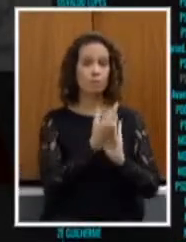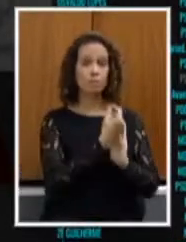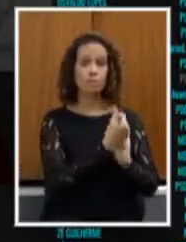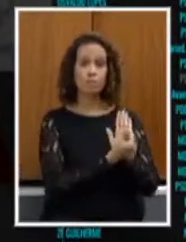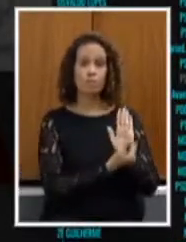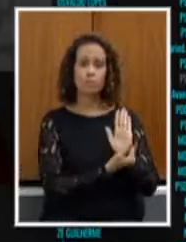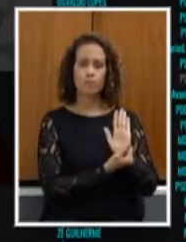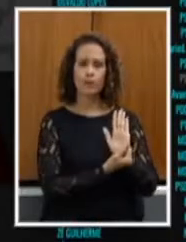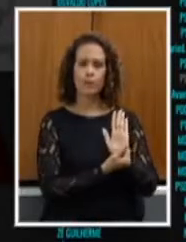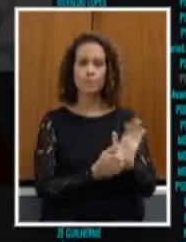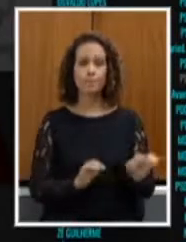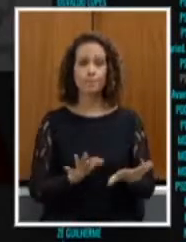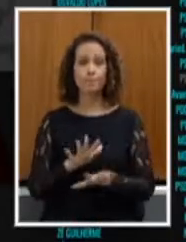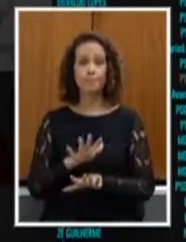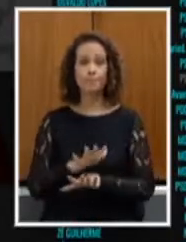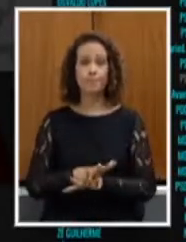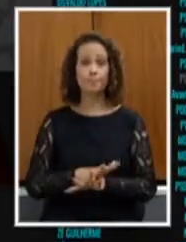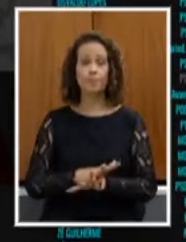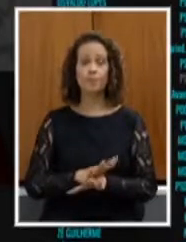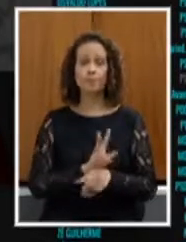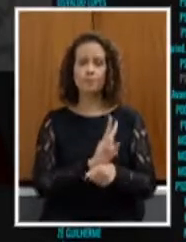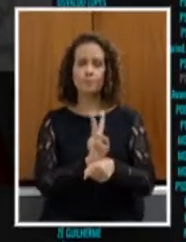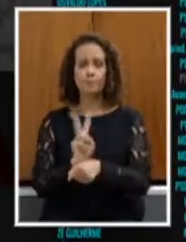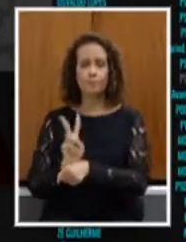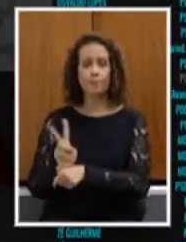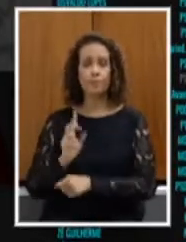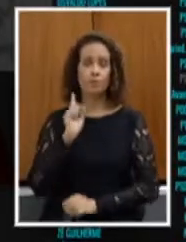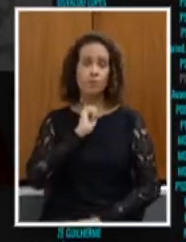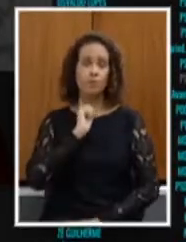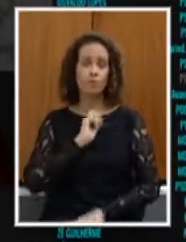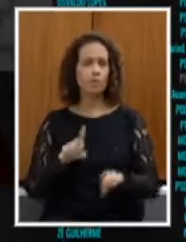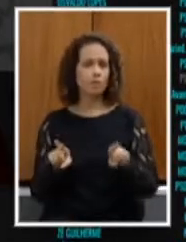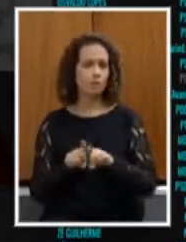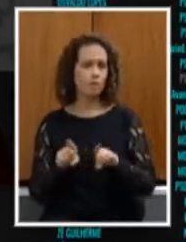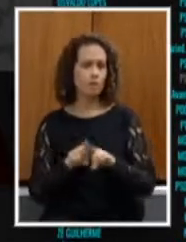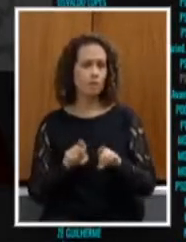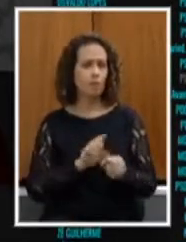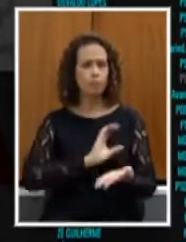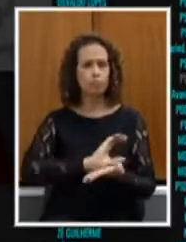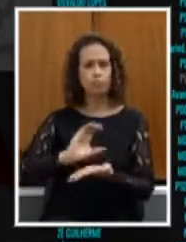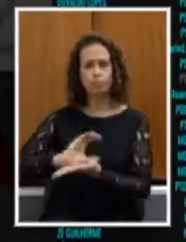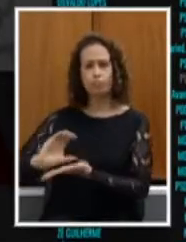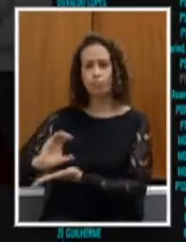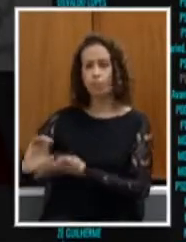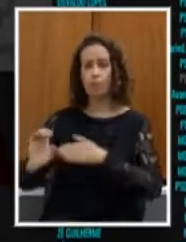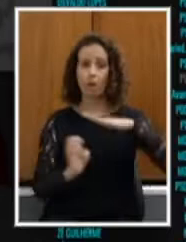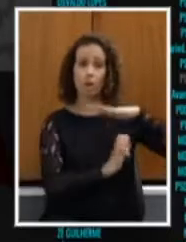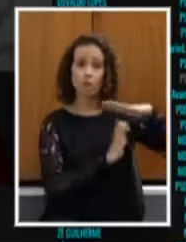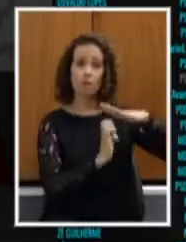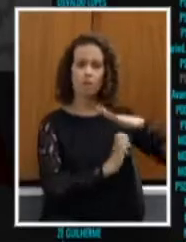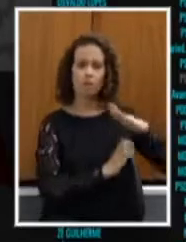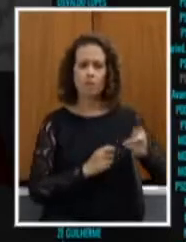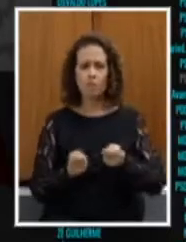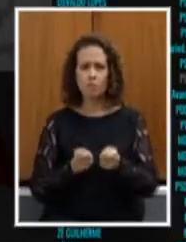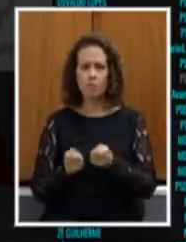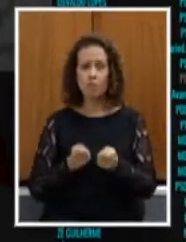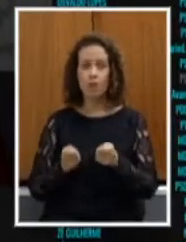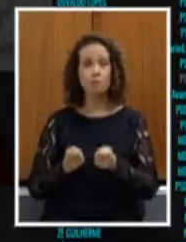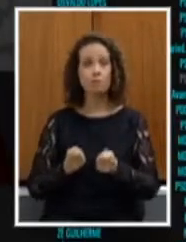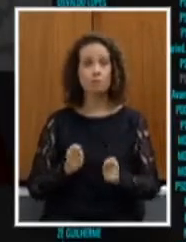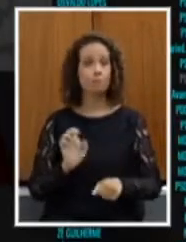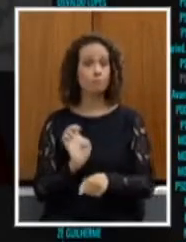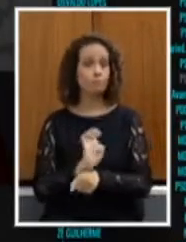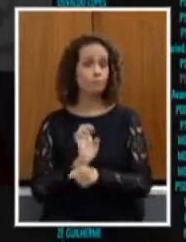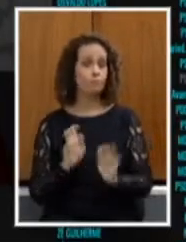do orçamento fiscal do Estado de Minas Gerais e do orçamento de investimento das empresas controladas pelo Estado para o ano que vem.